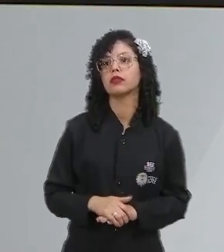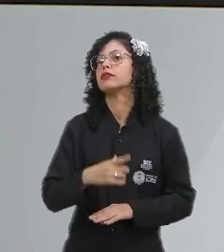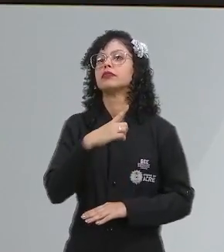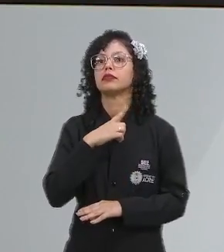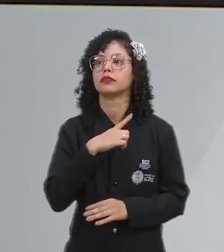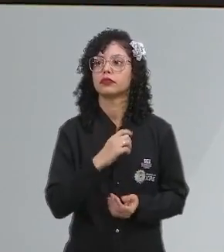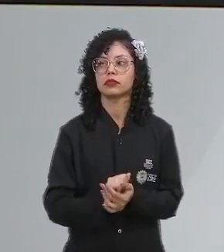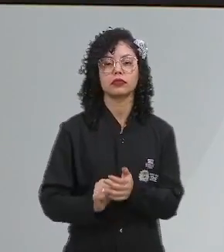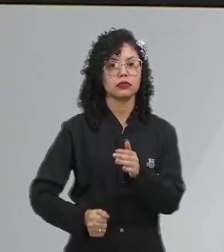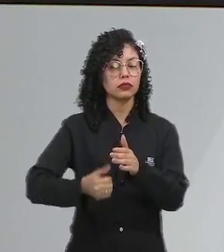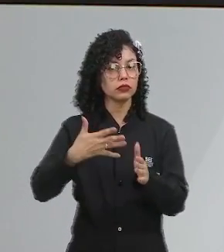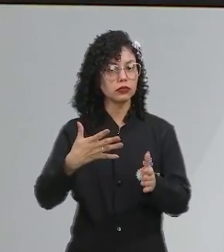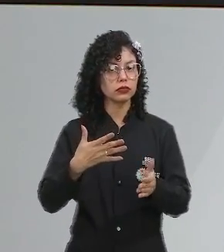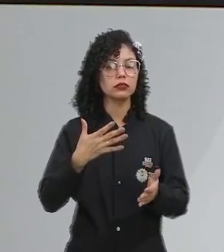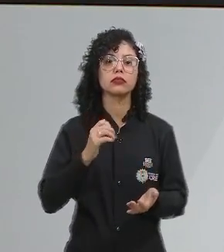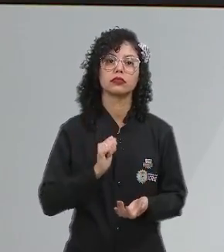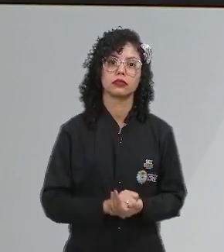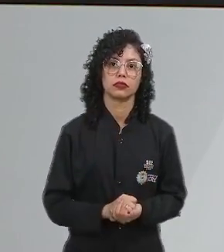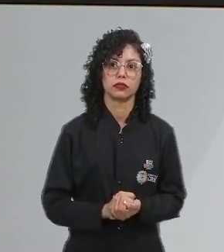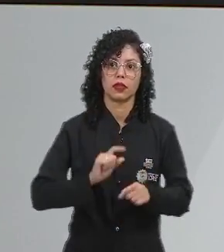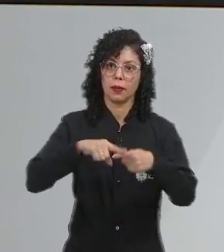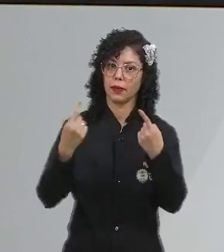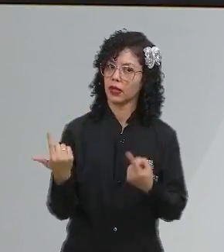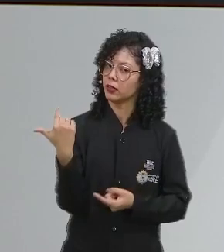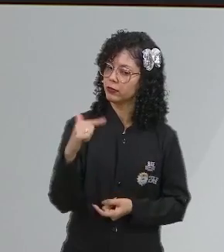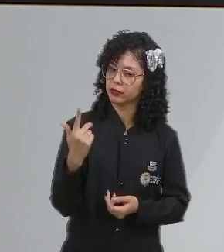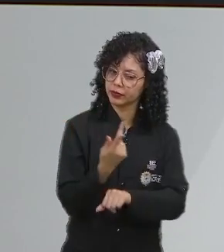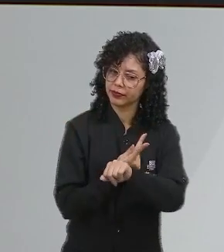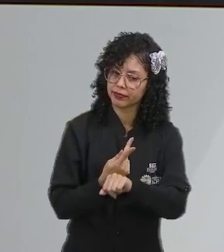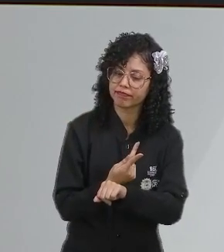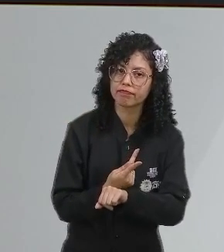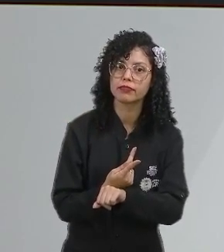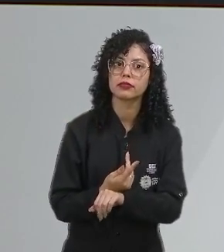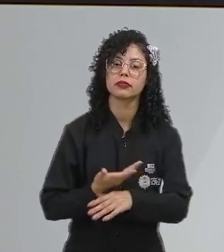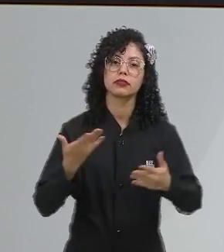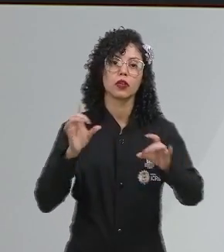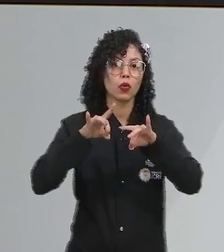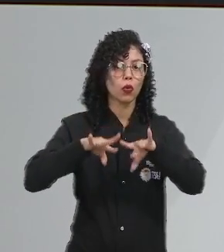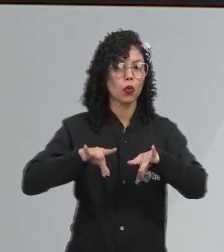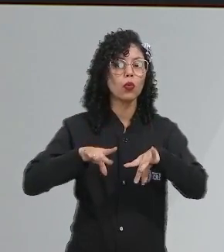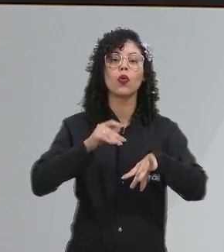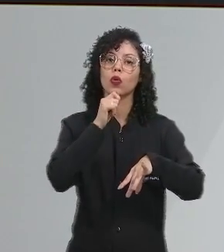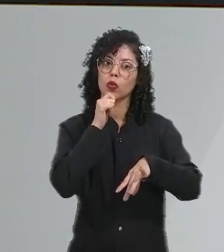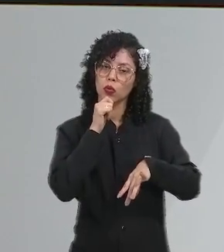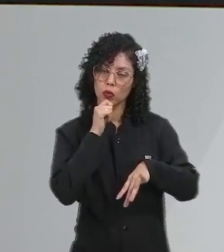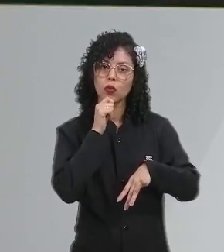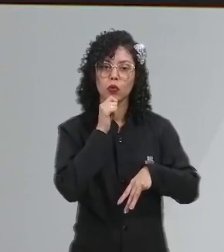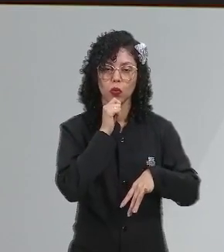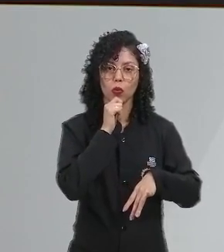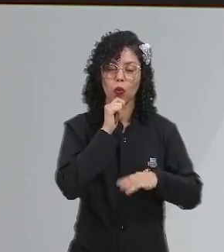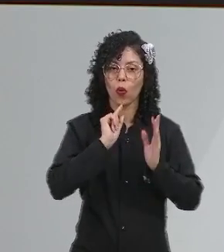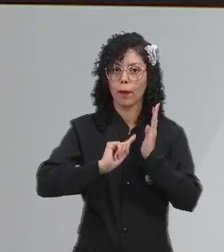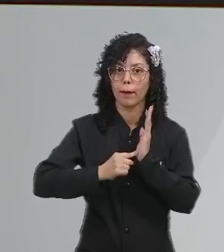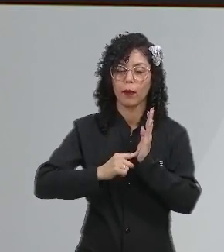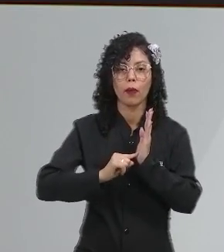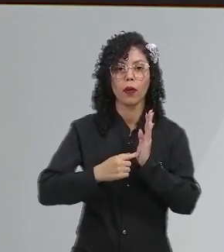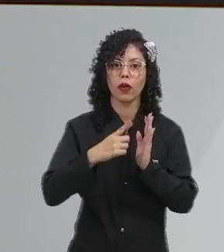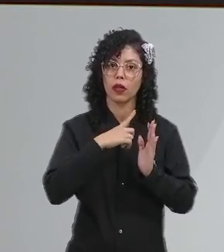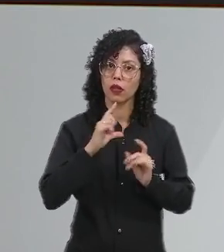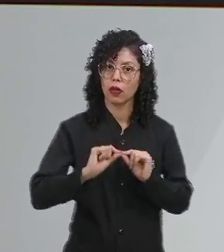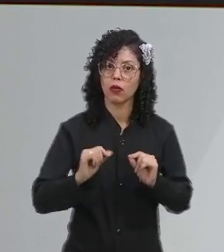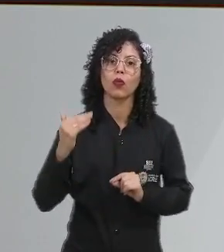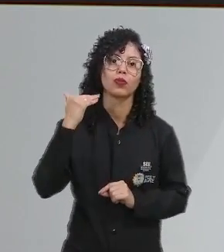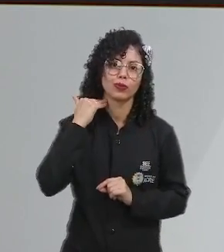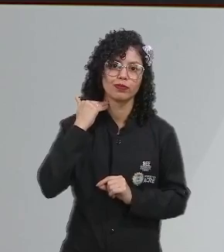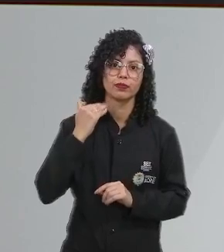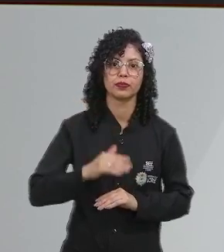Tínhamos muita oferta, mas não tínhamos procura. E o último, né, degrau, o último ponto a ser atingido foram os